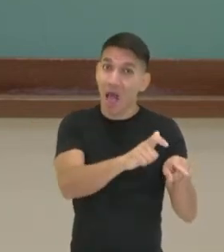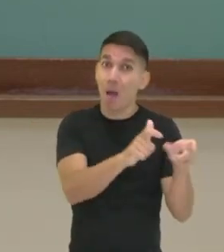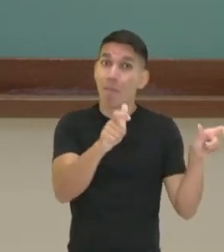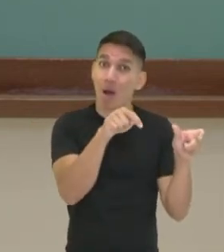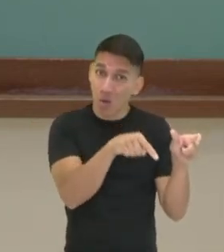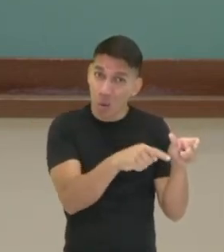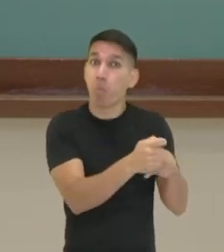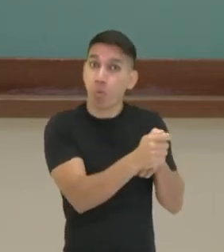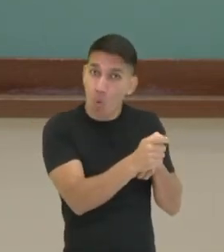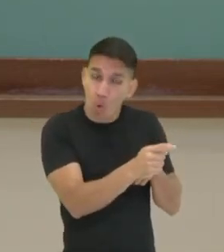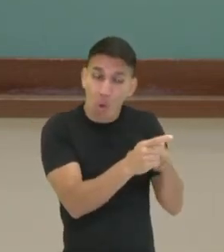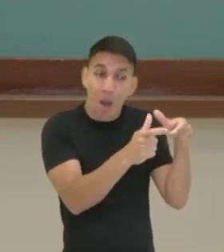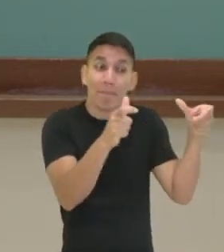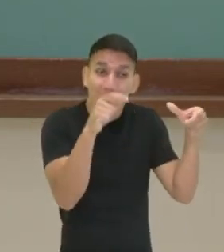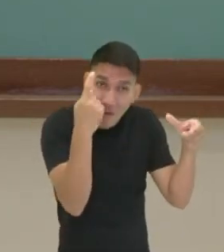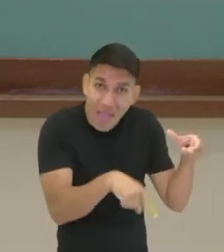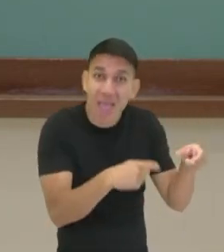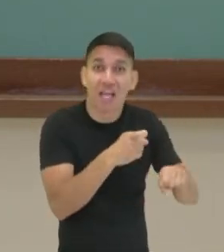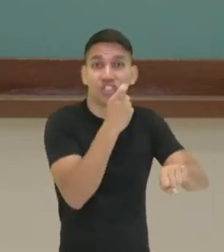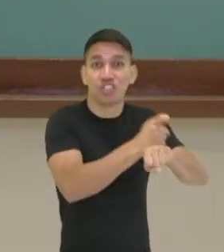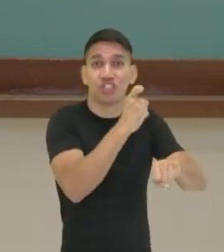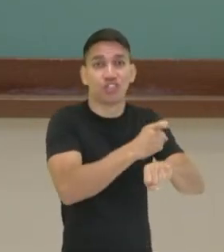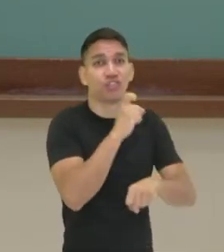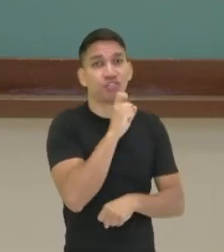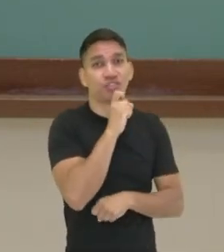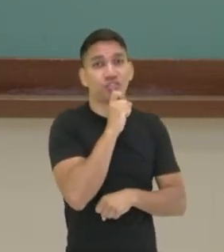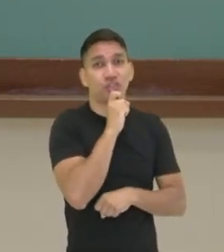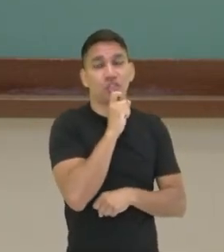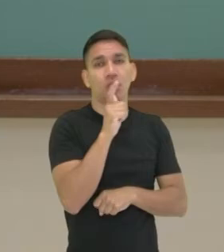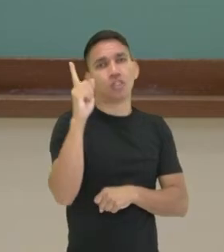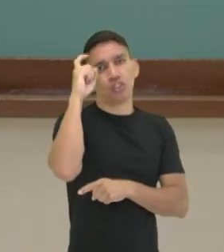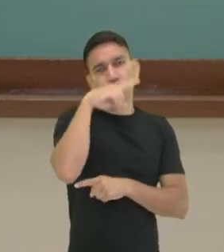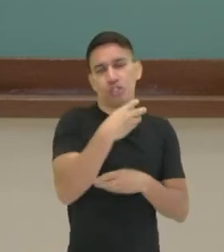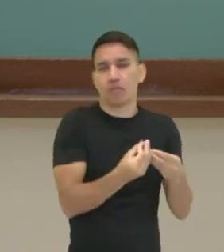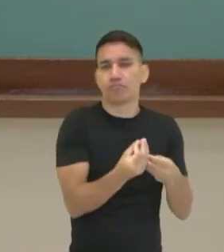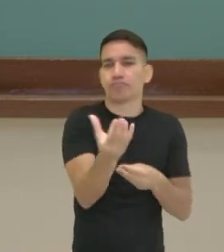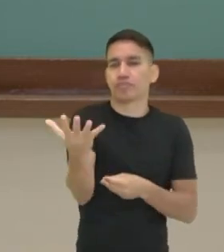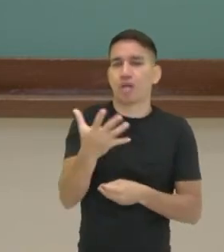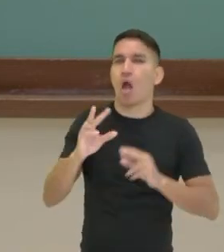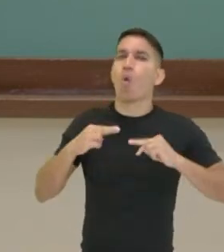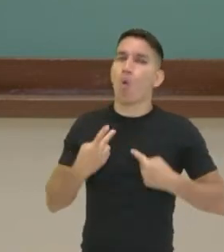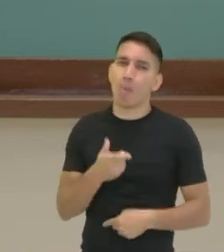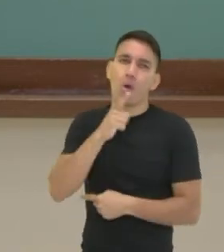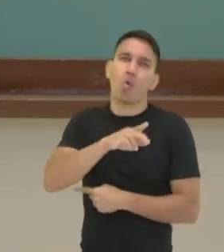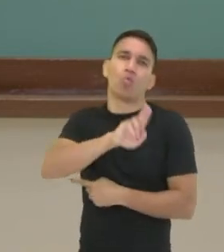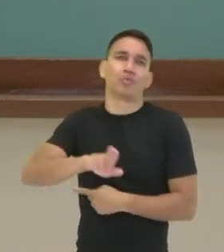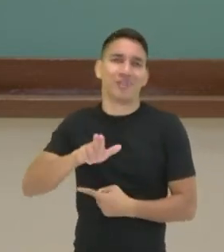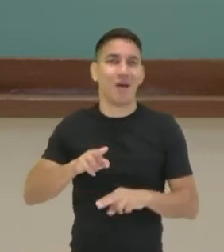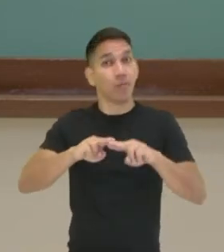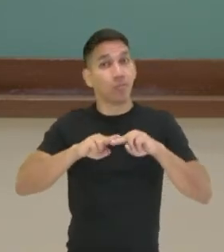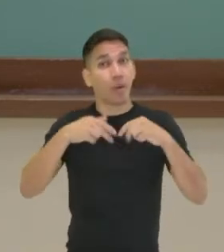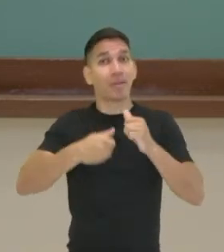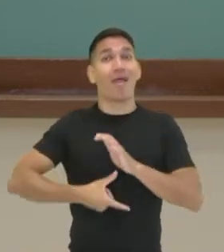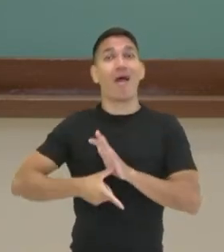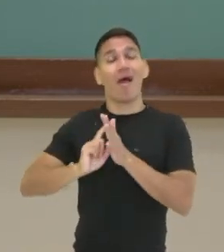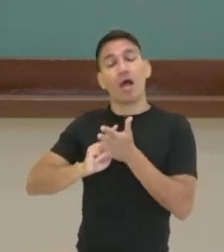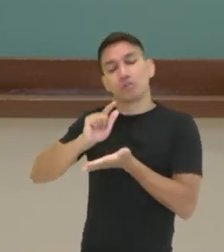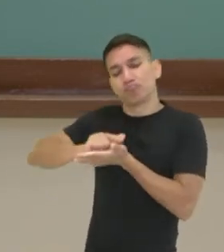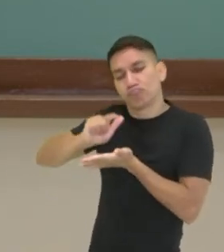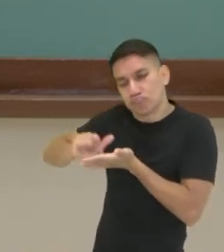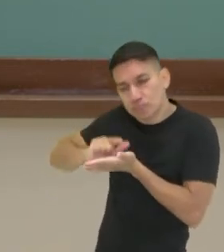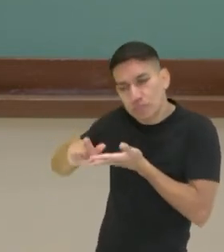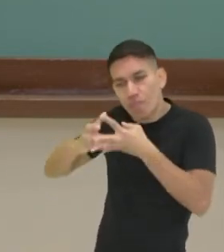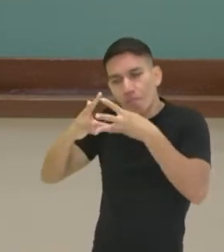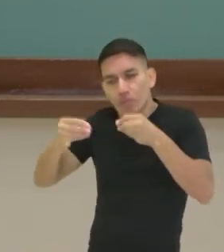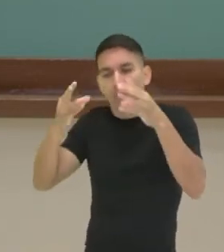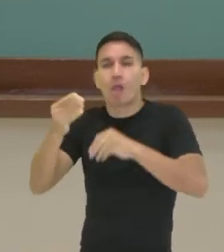1% dessa água líquida disponível para o consumo humano. Claro, passando por seus tratamentos devidos, né, para estar disponível